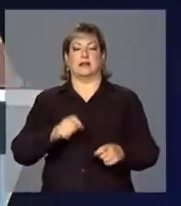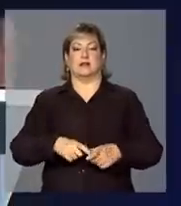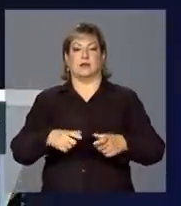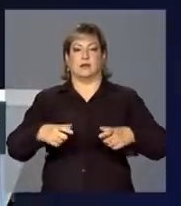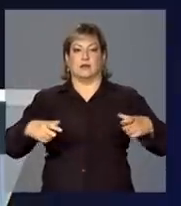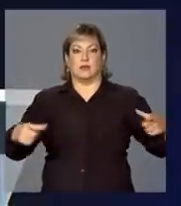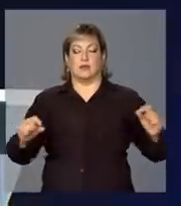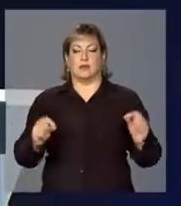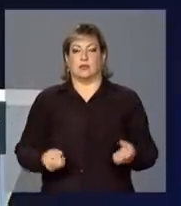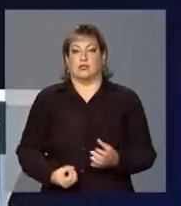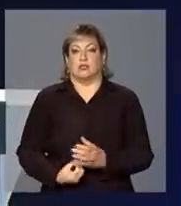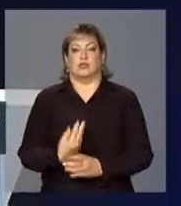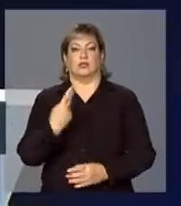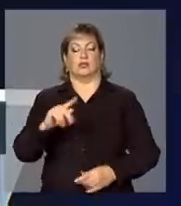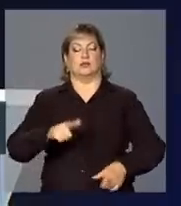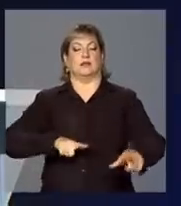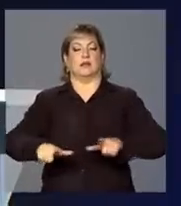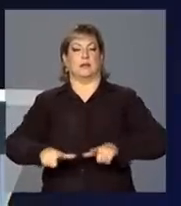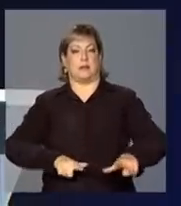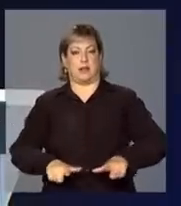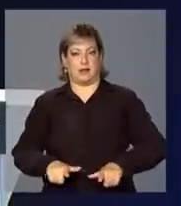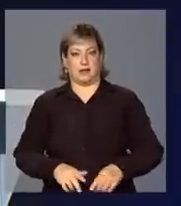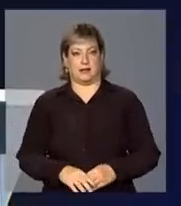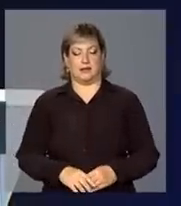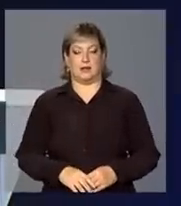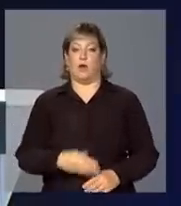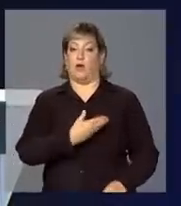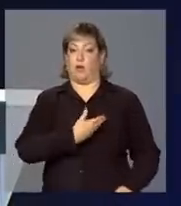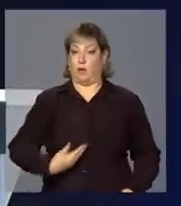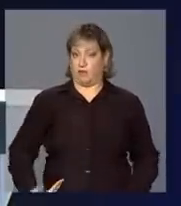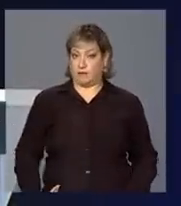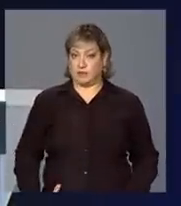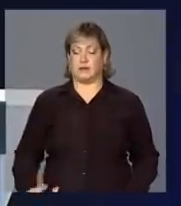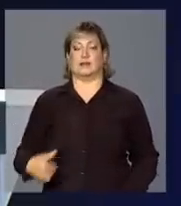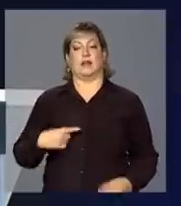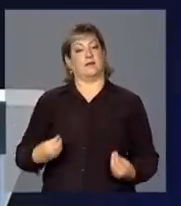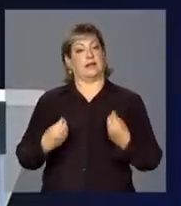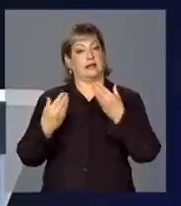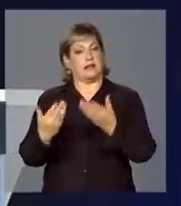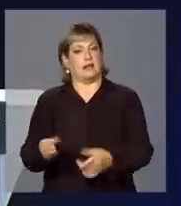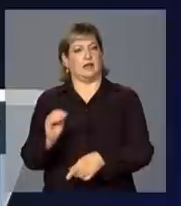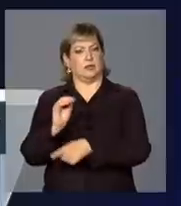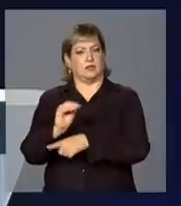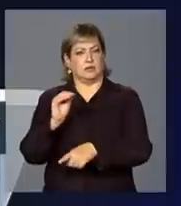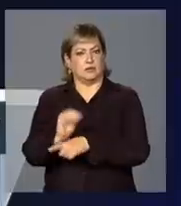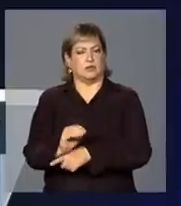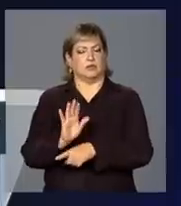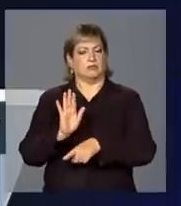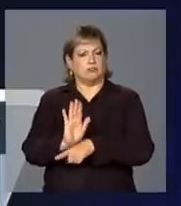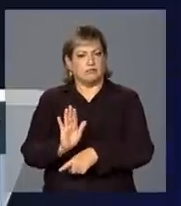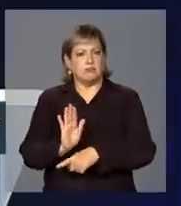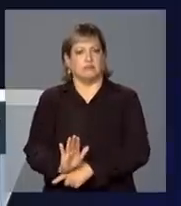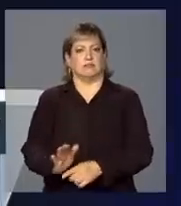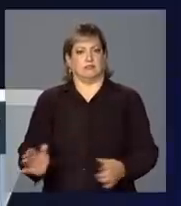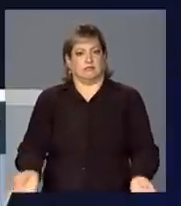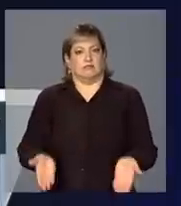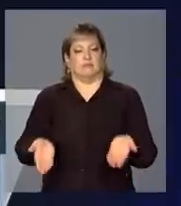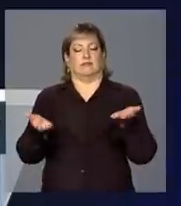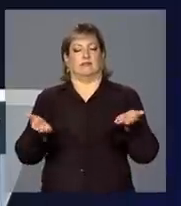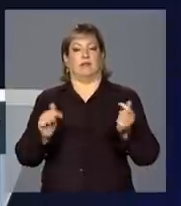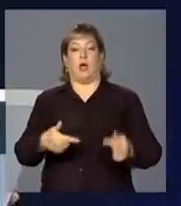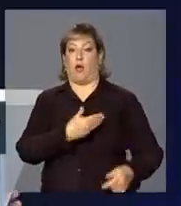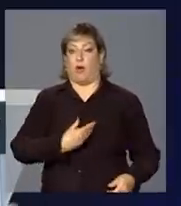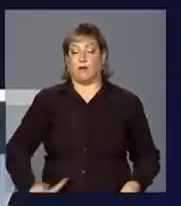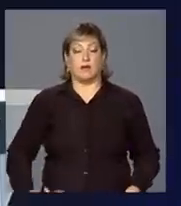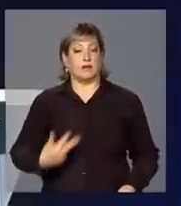ao florescimento das suas atividades. O governo deve dar suporte, apoiar e estimular. O governo